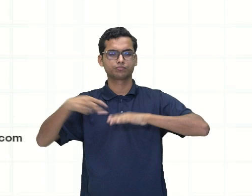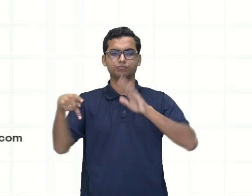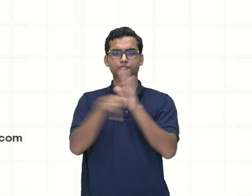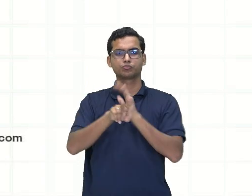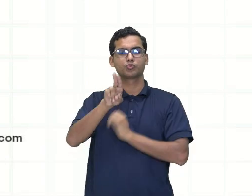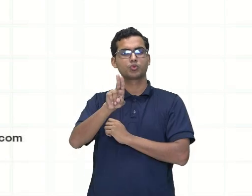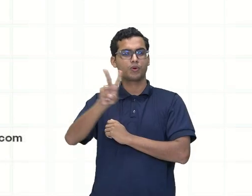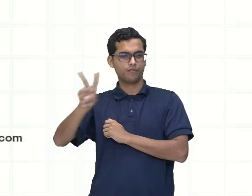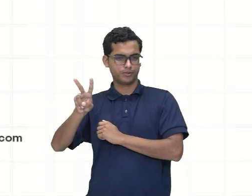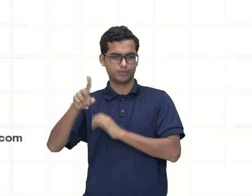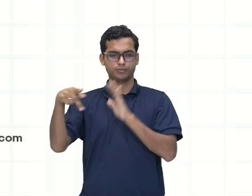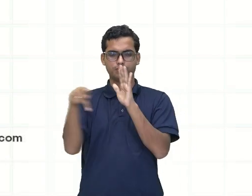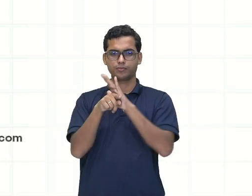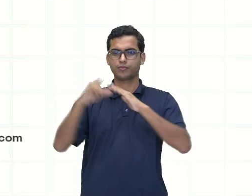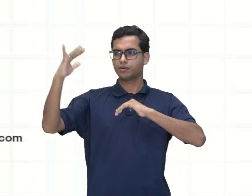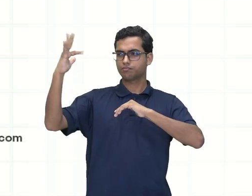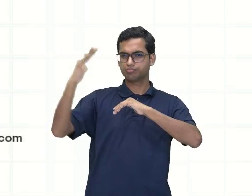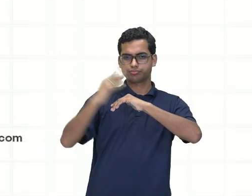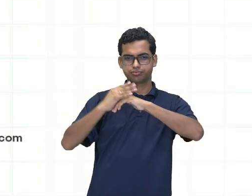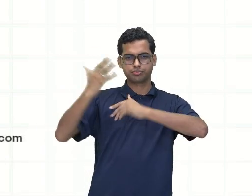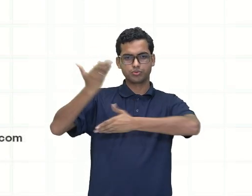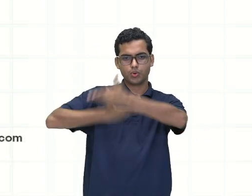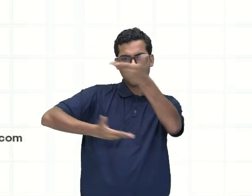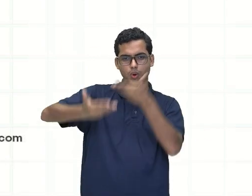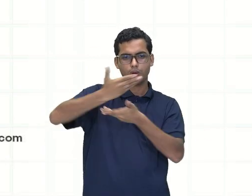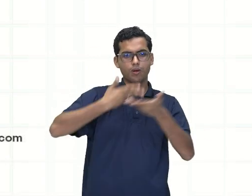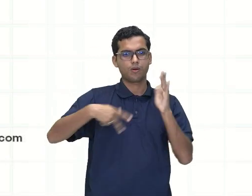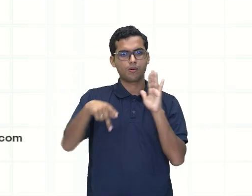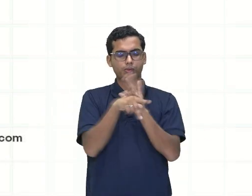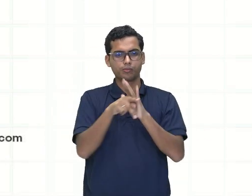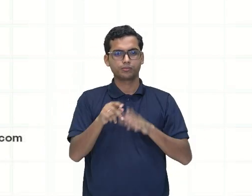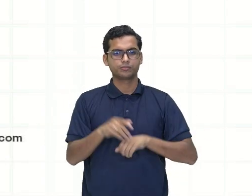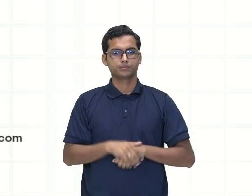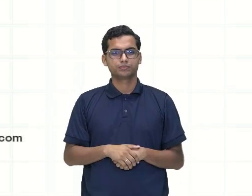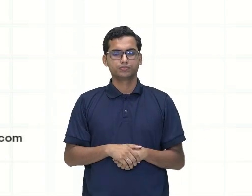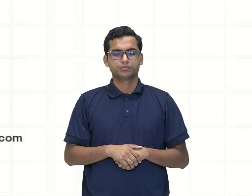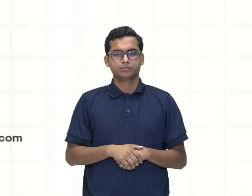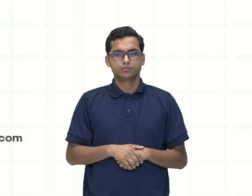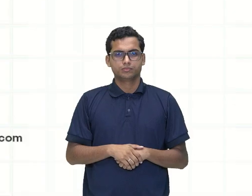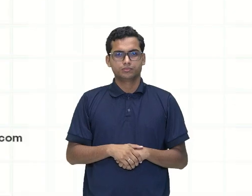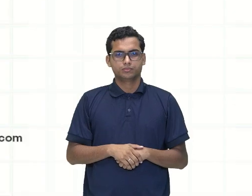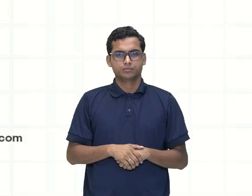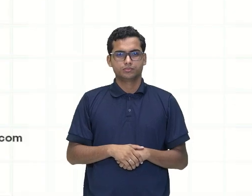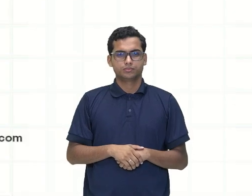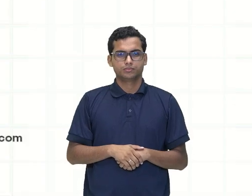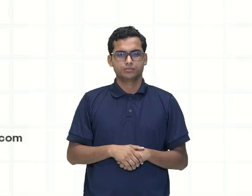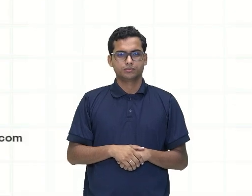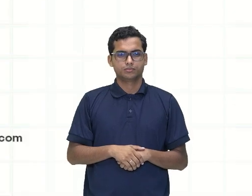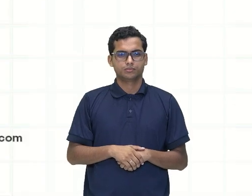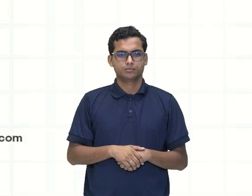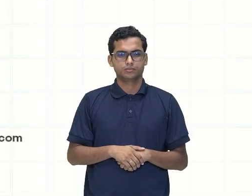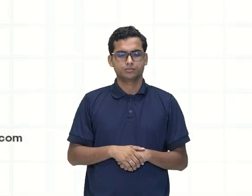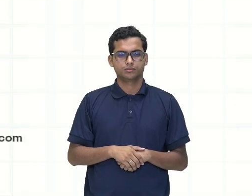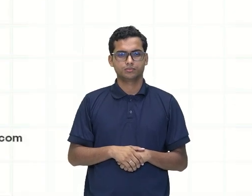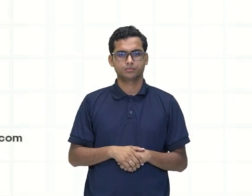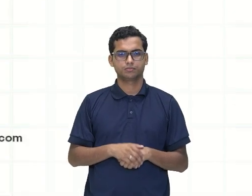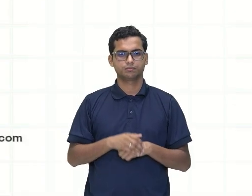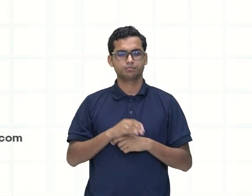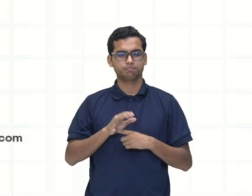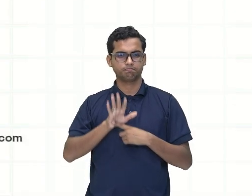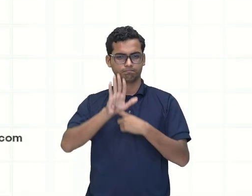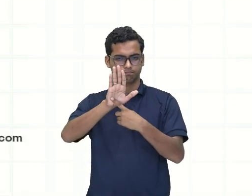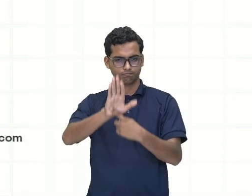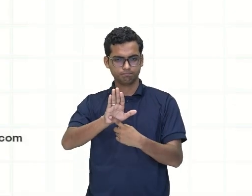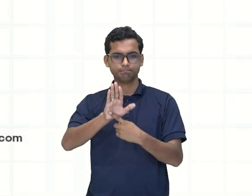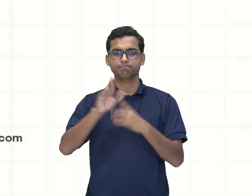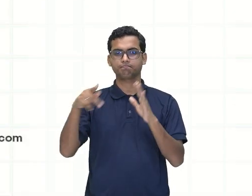radiação ultravioleta emitida pelo Sol. Então, esse filtro solar global